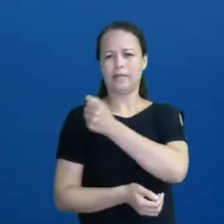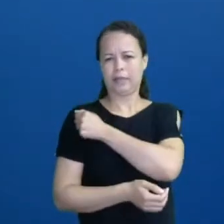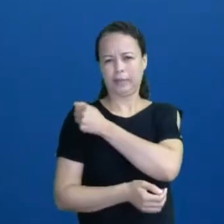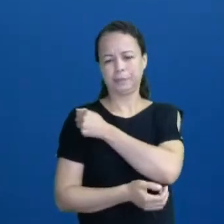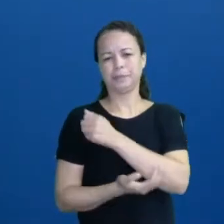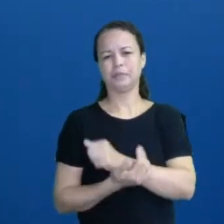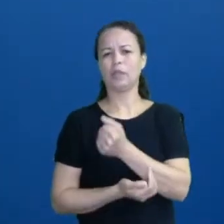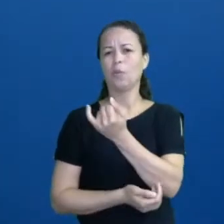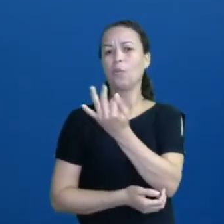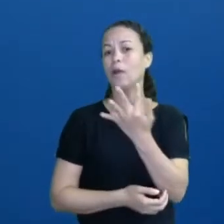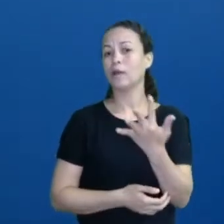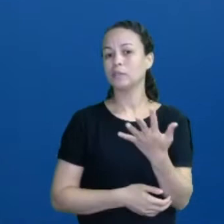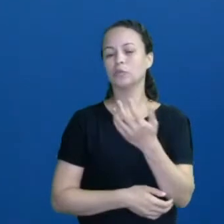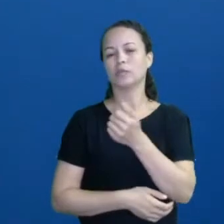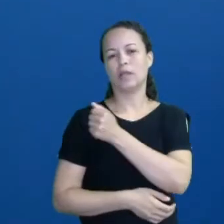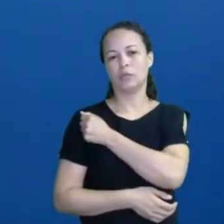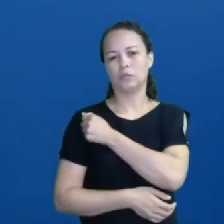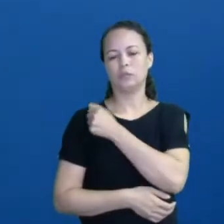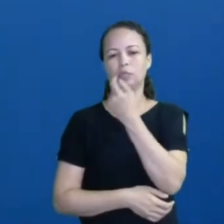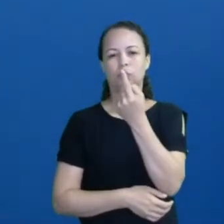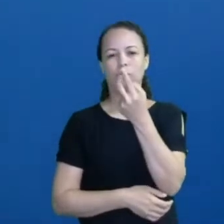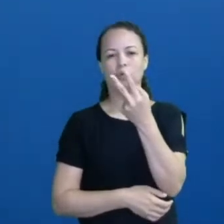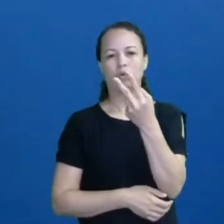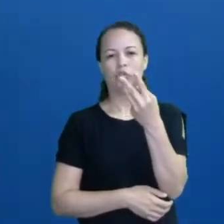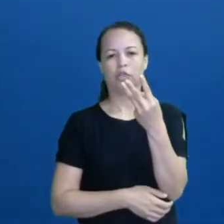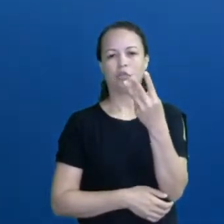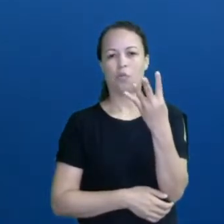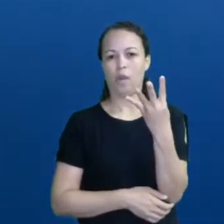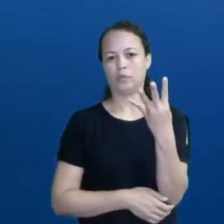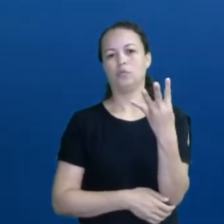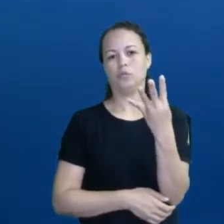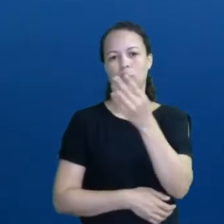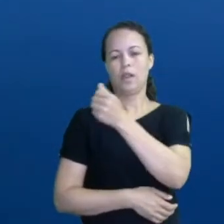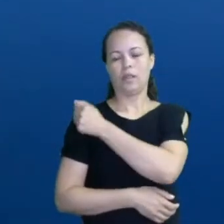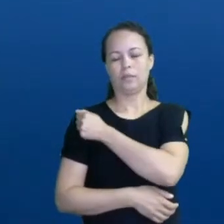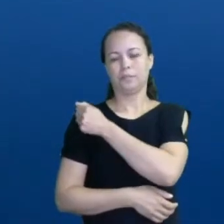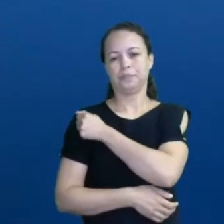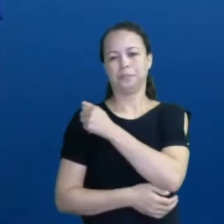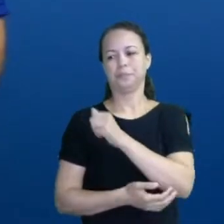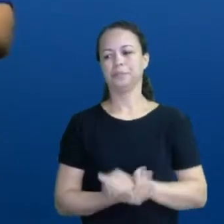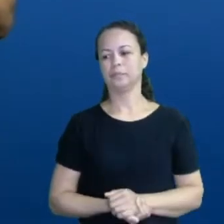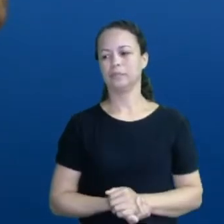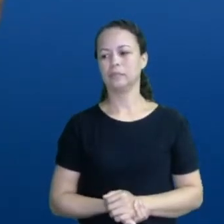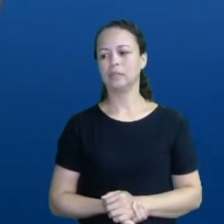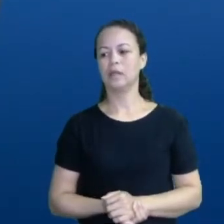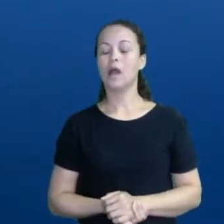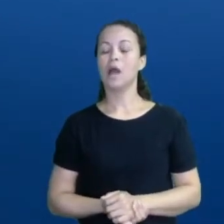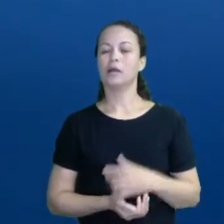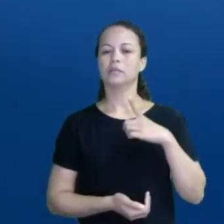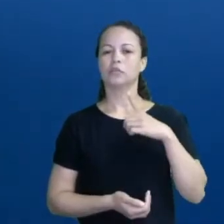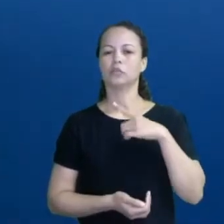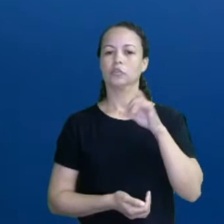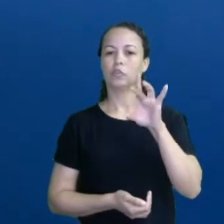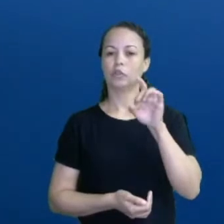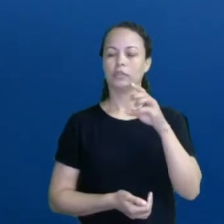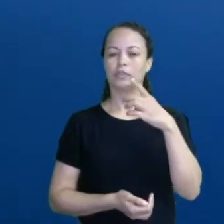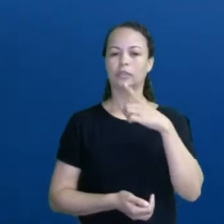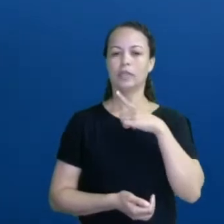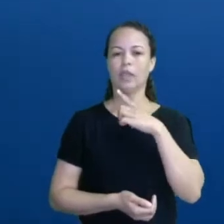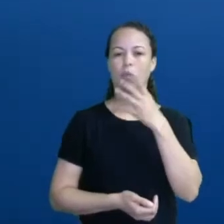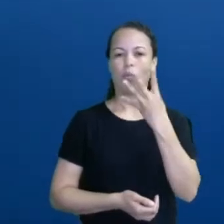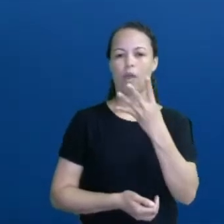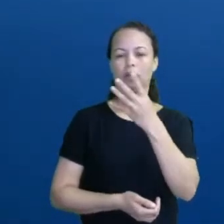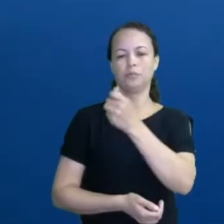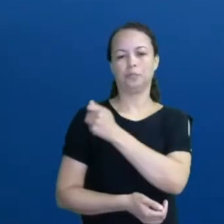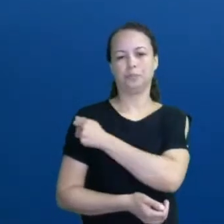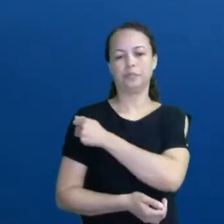Tem quantos alunos aqui? 1, 2, 3, 4 alunos. Nessa sala eu tenho 4 alunos. E aqui na